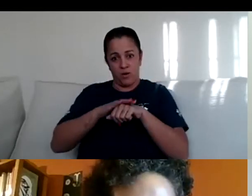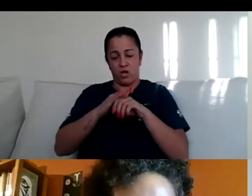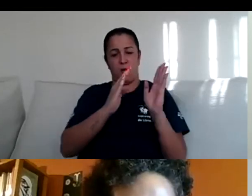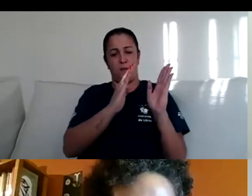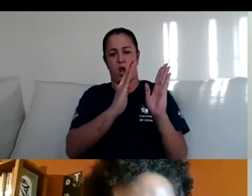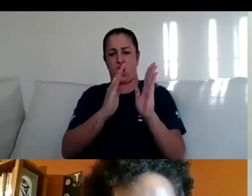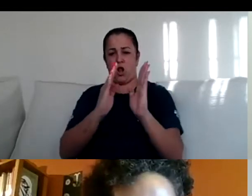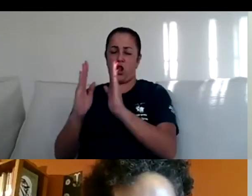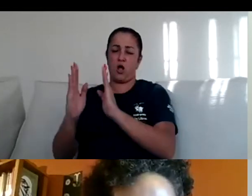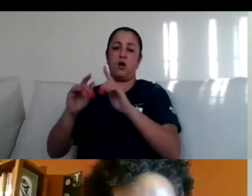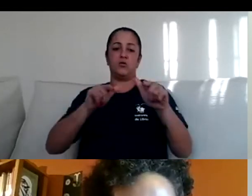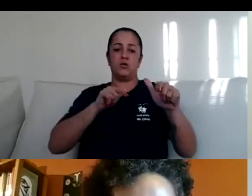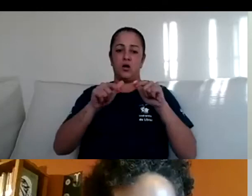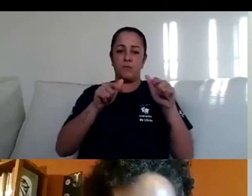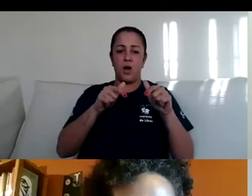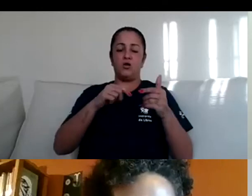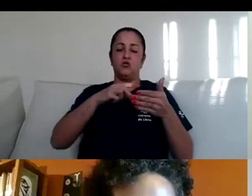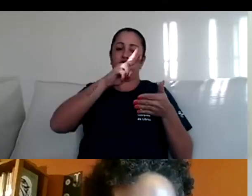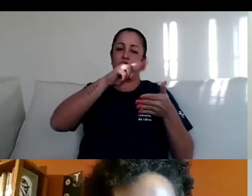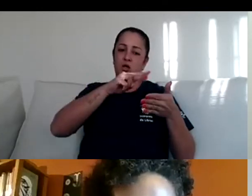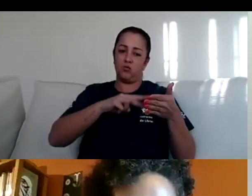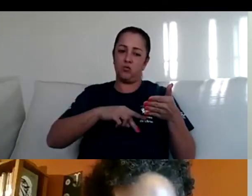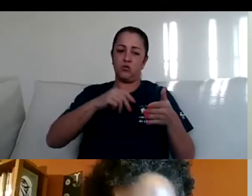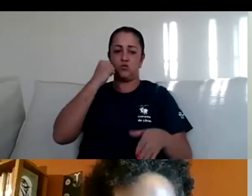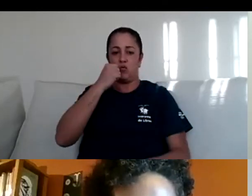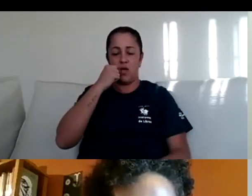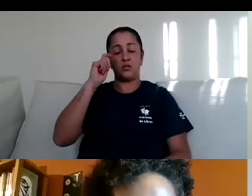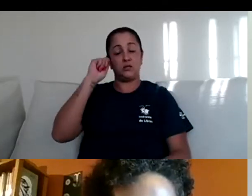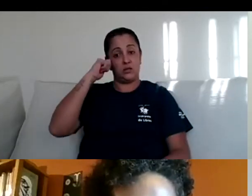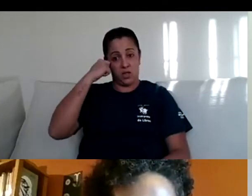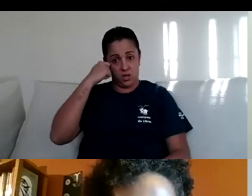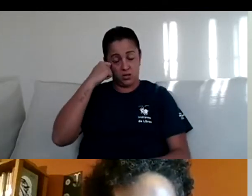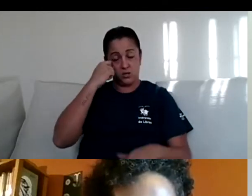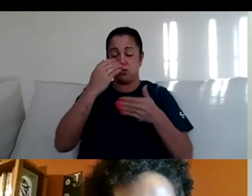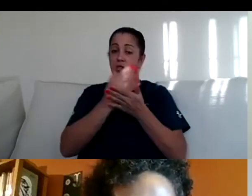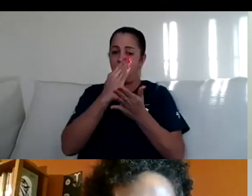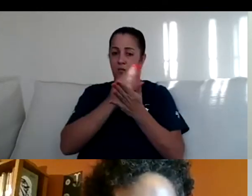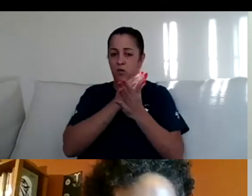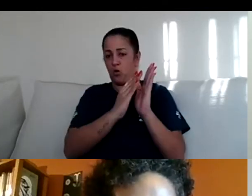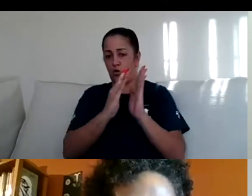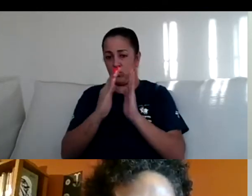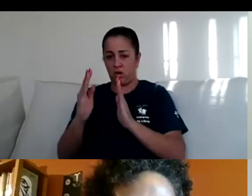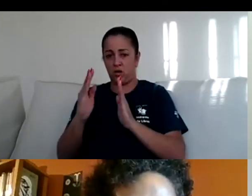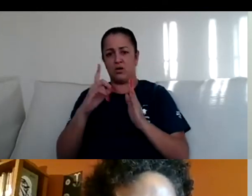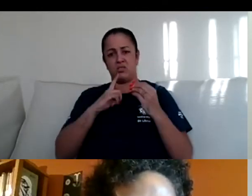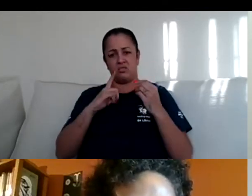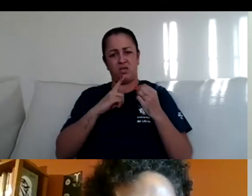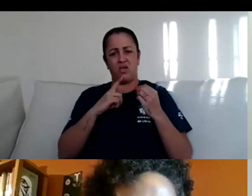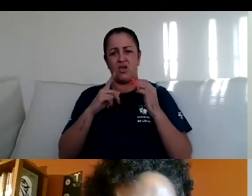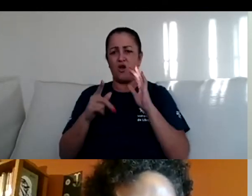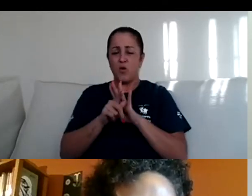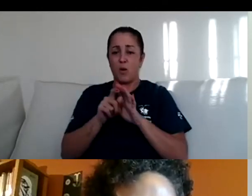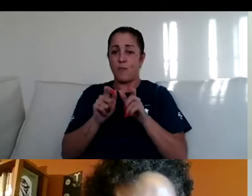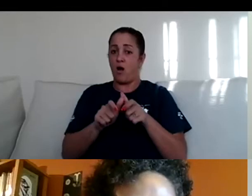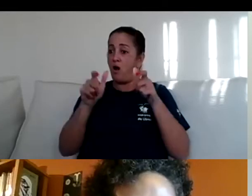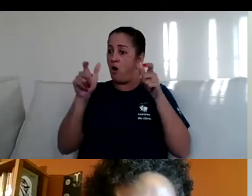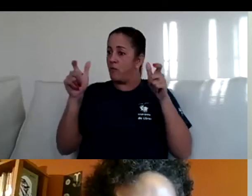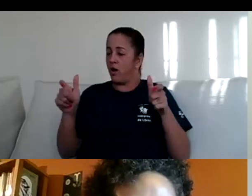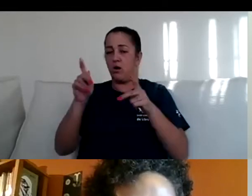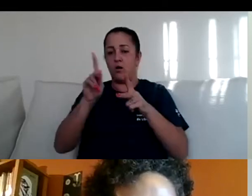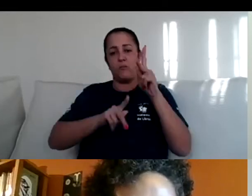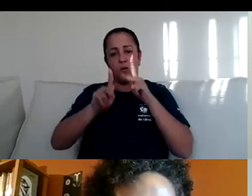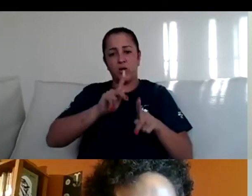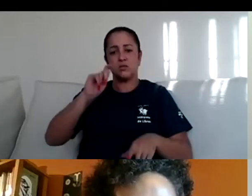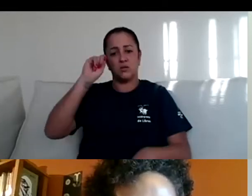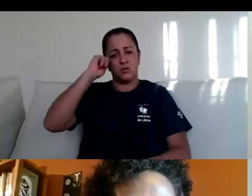leitura das mulheres negras na biblioteca, a gente viu um impacto significativo no aumento da população negra